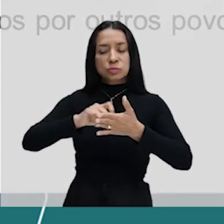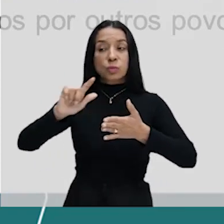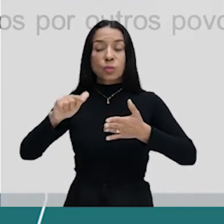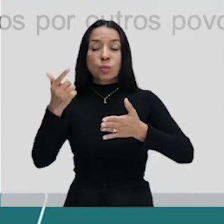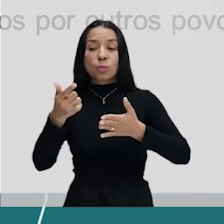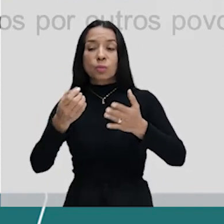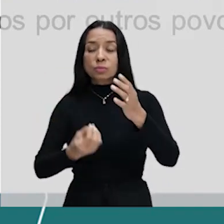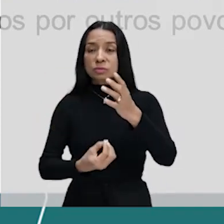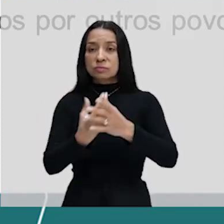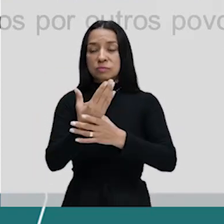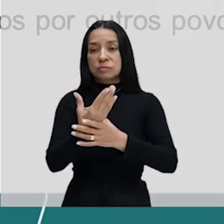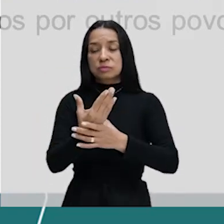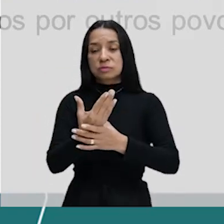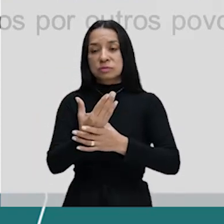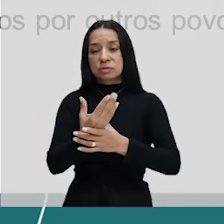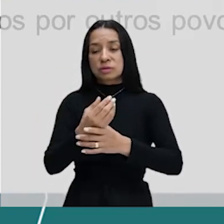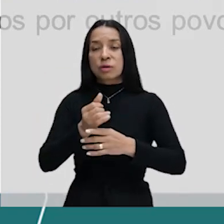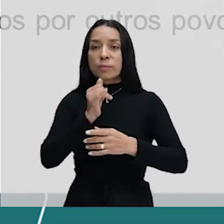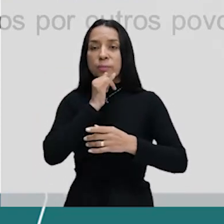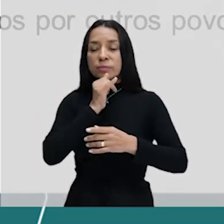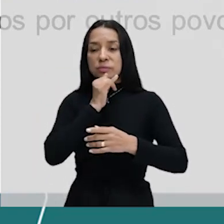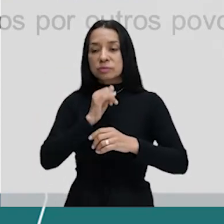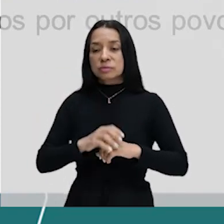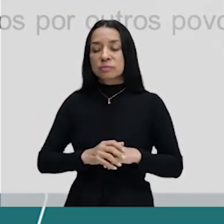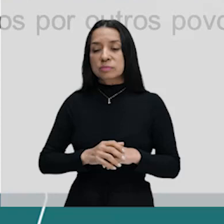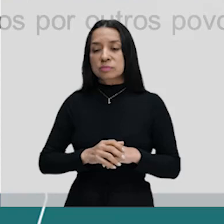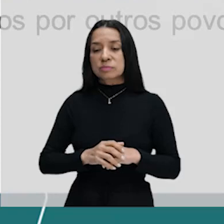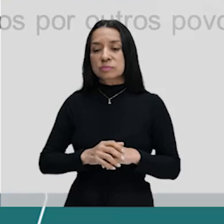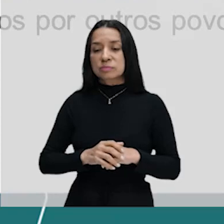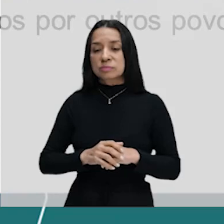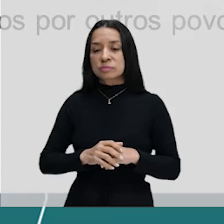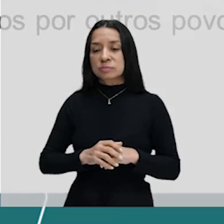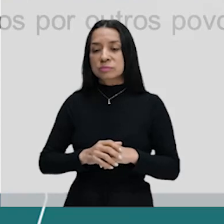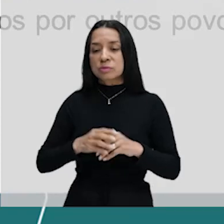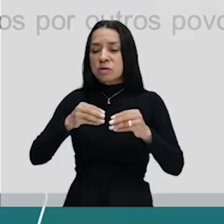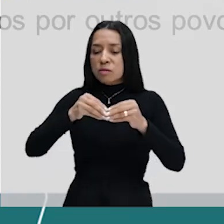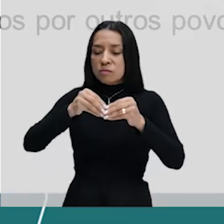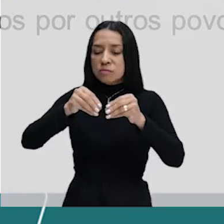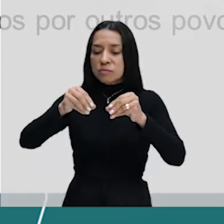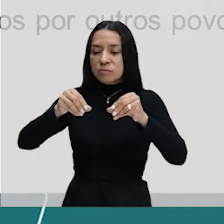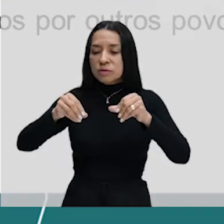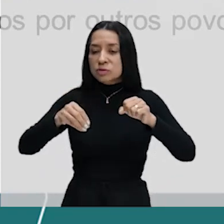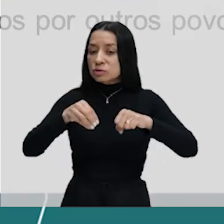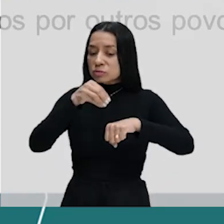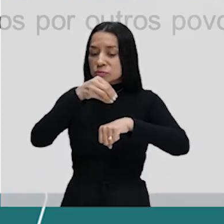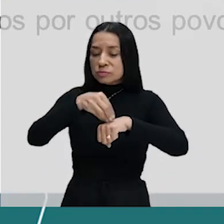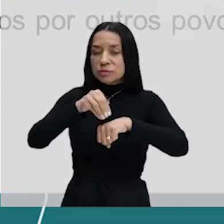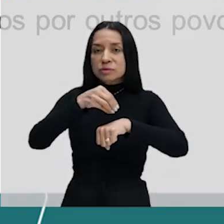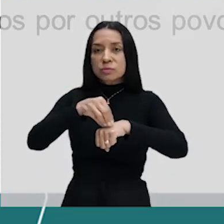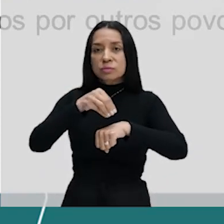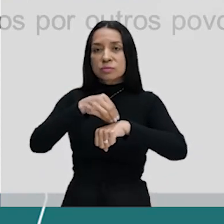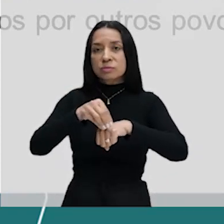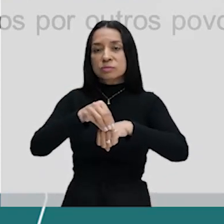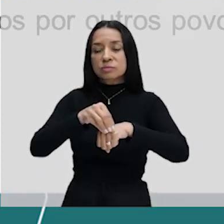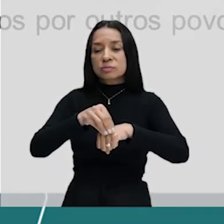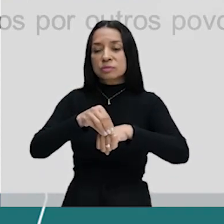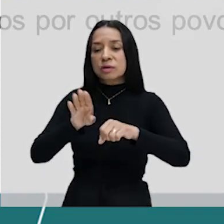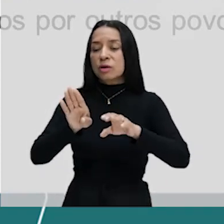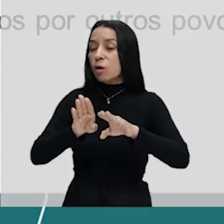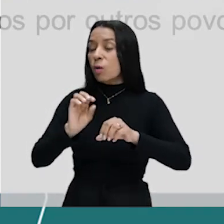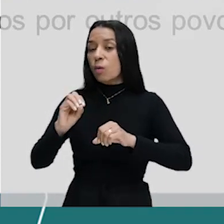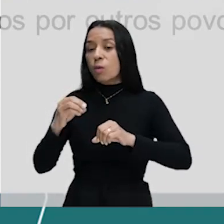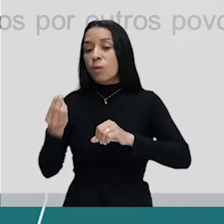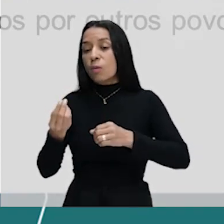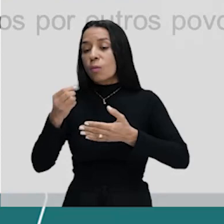outras fontes, como, por exemplo, vestígios arqueológicos, ou até mesmo